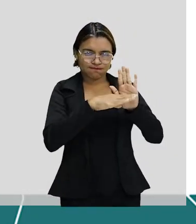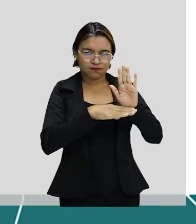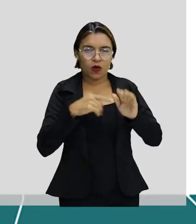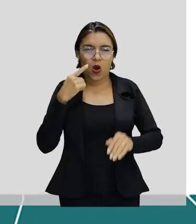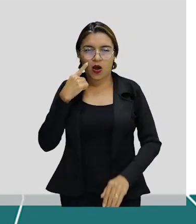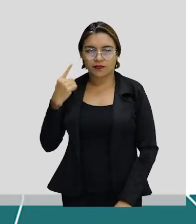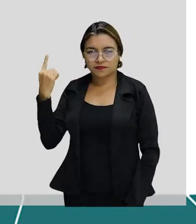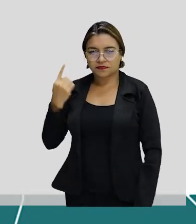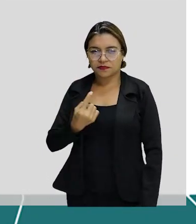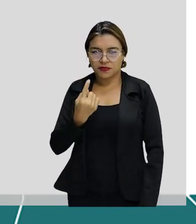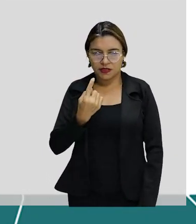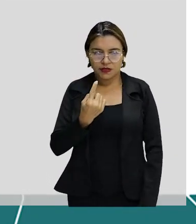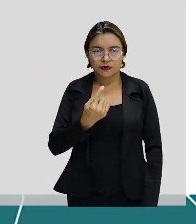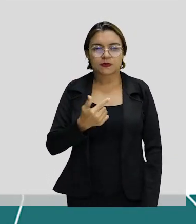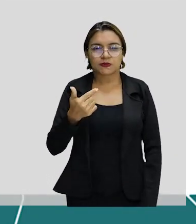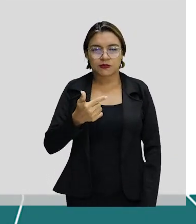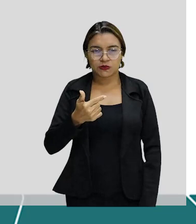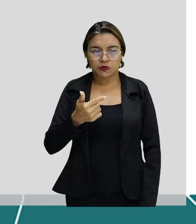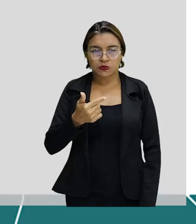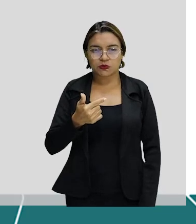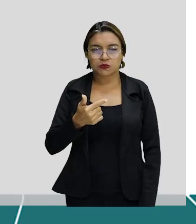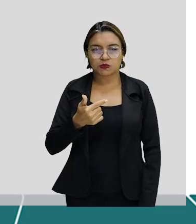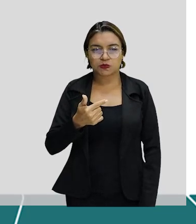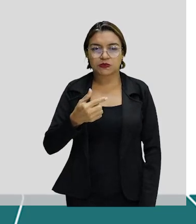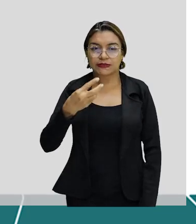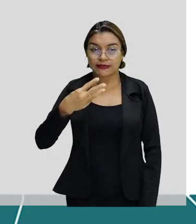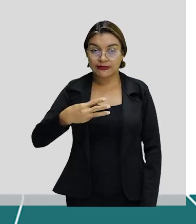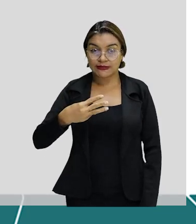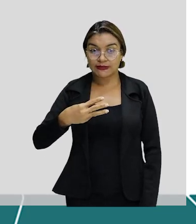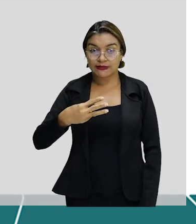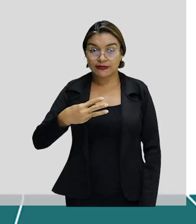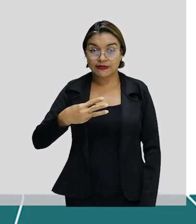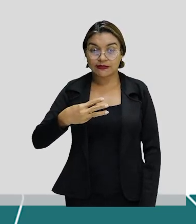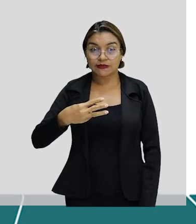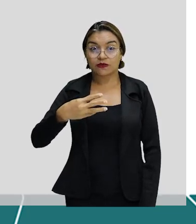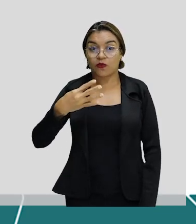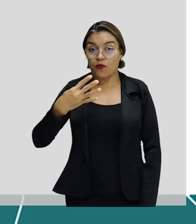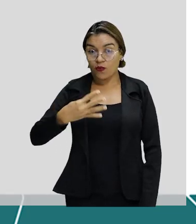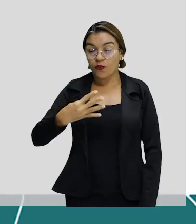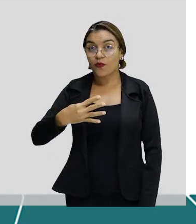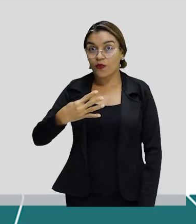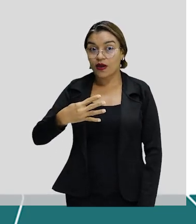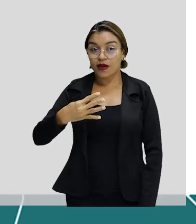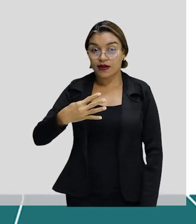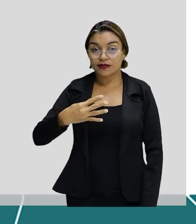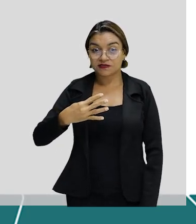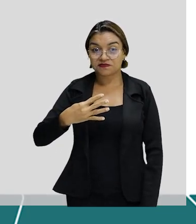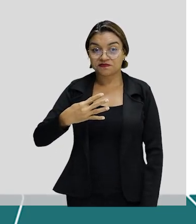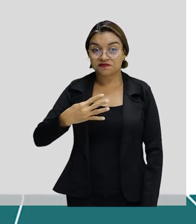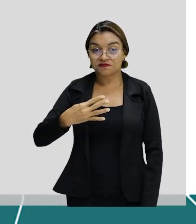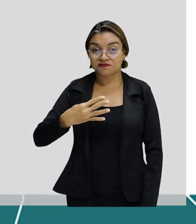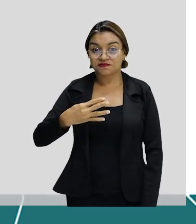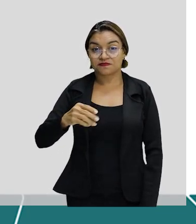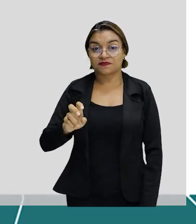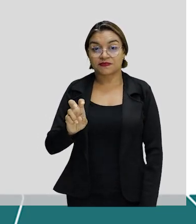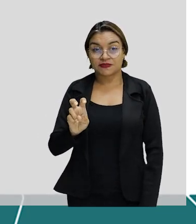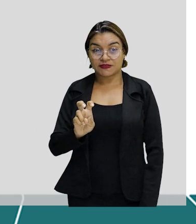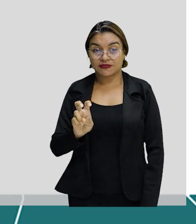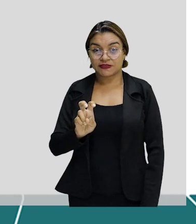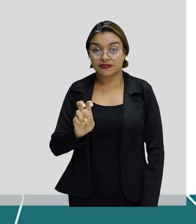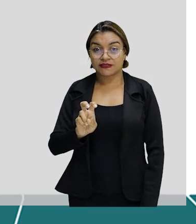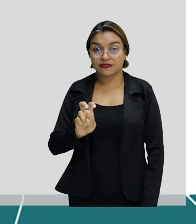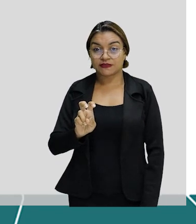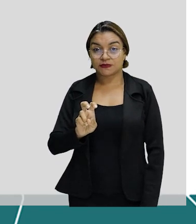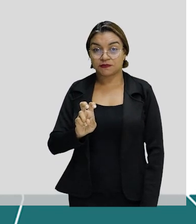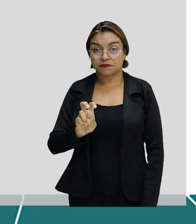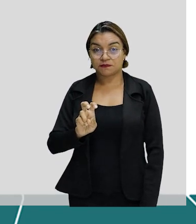a origem evolução dos saltos os saltos ornamentais nos Jogos Olímpicos